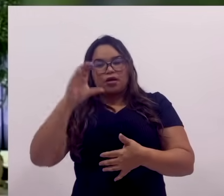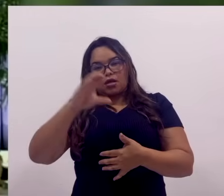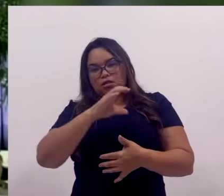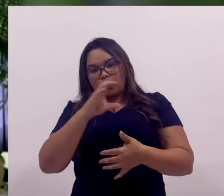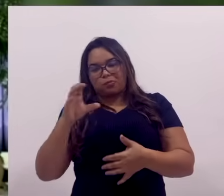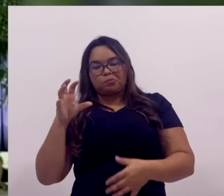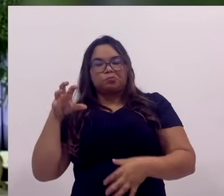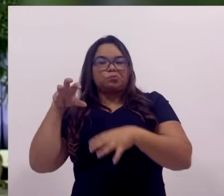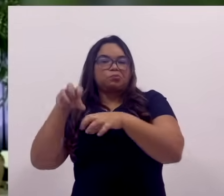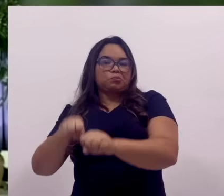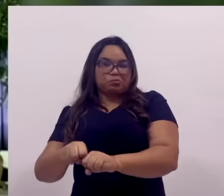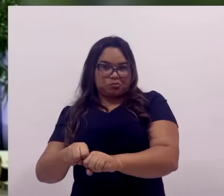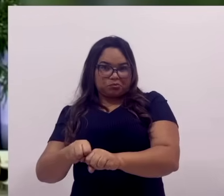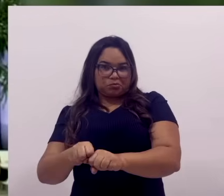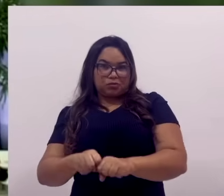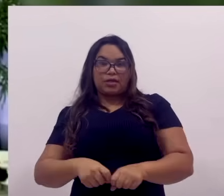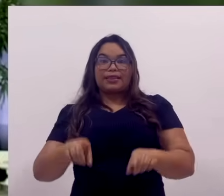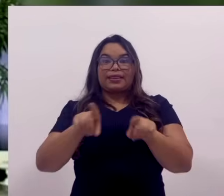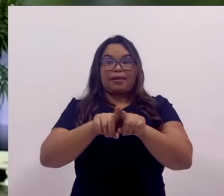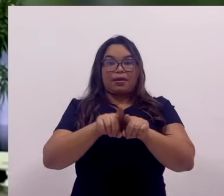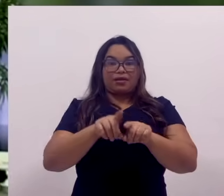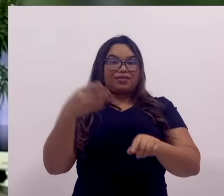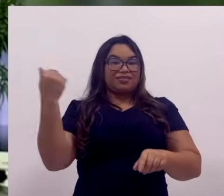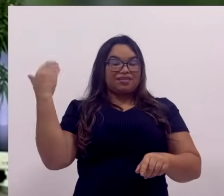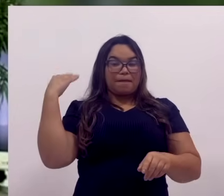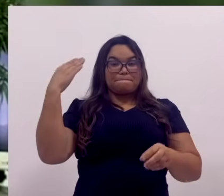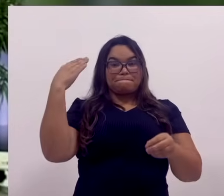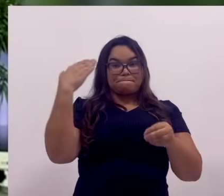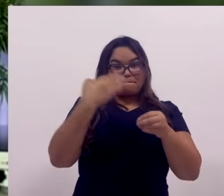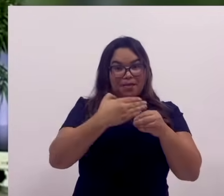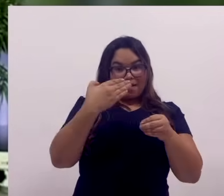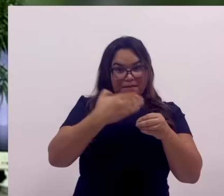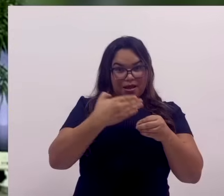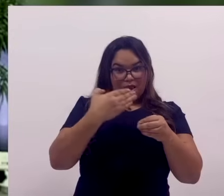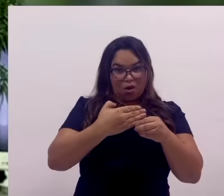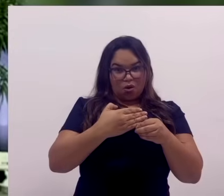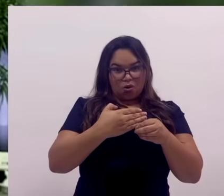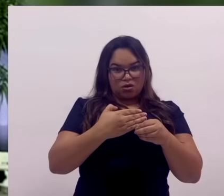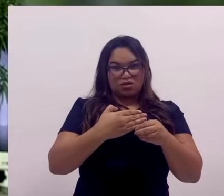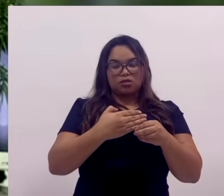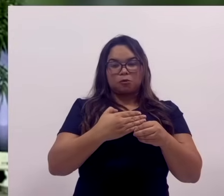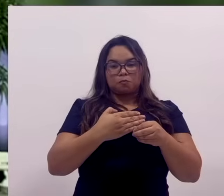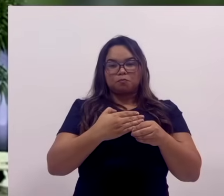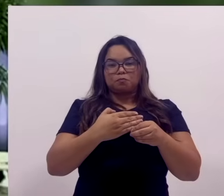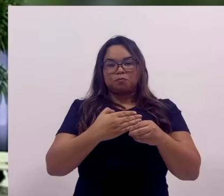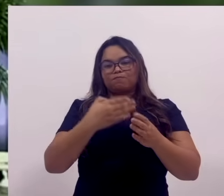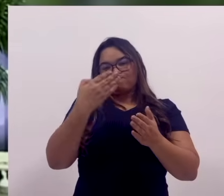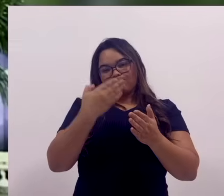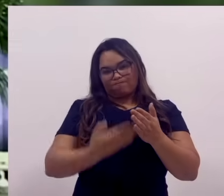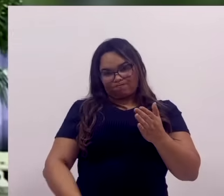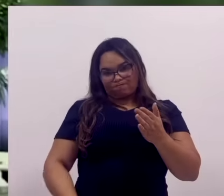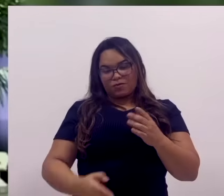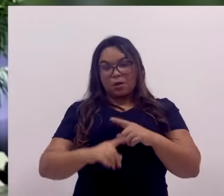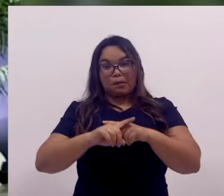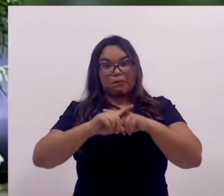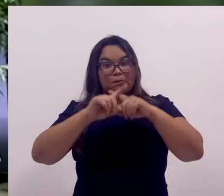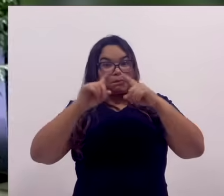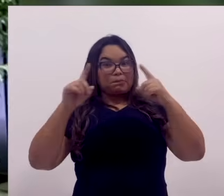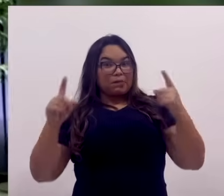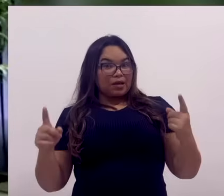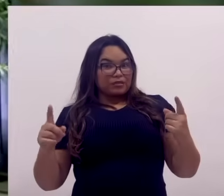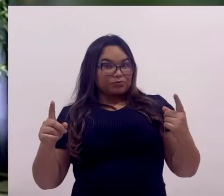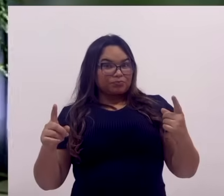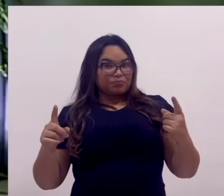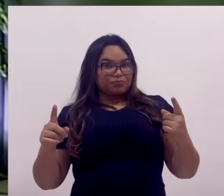pela Medopérsia e eles tomaram controle da região babilônica. Mas os sacerdotes se rebelaram contra a Medopérsia.